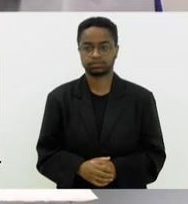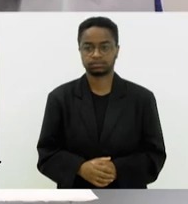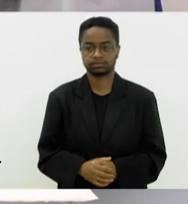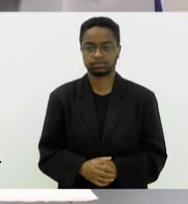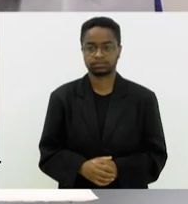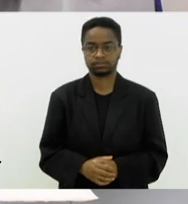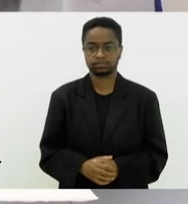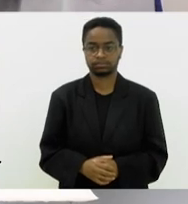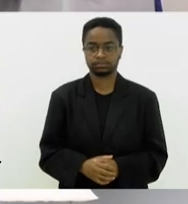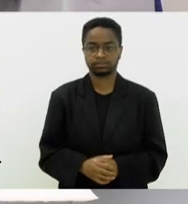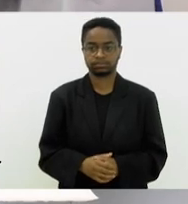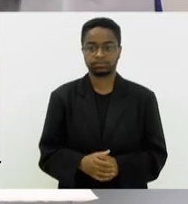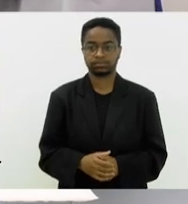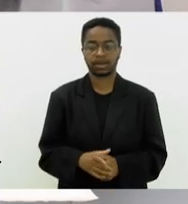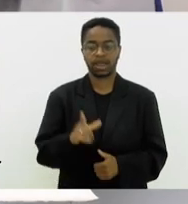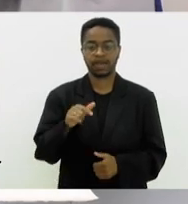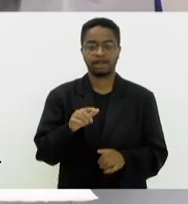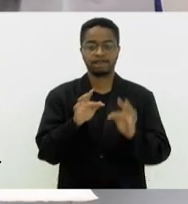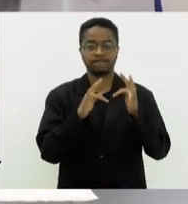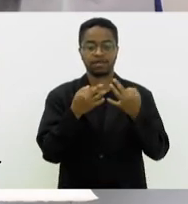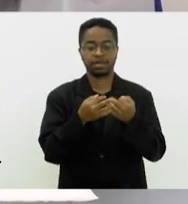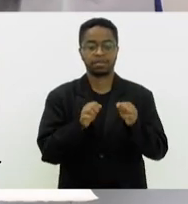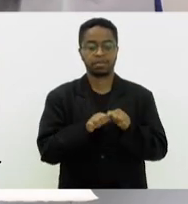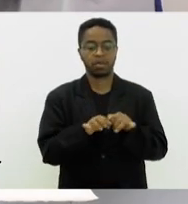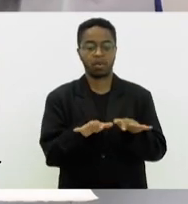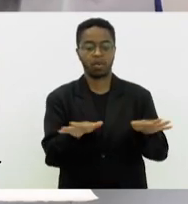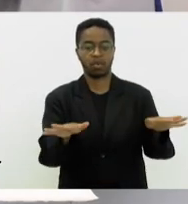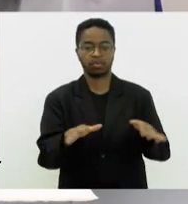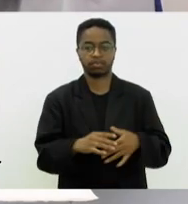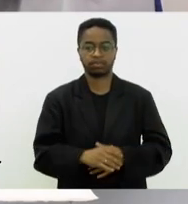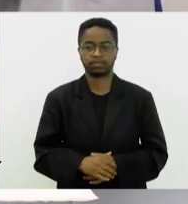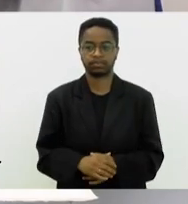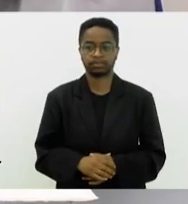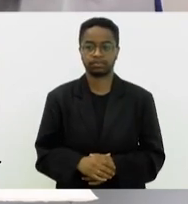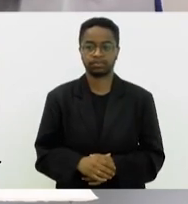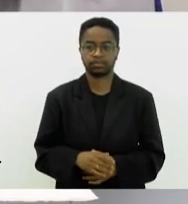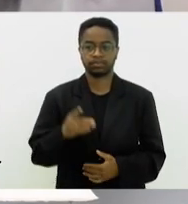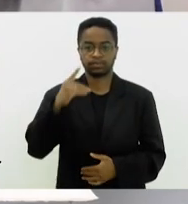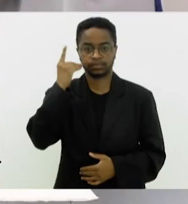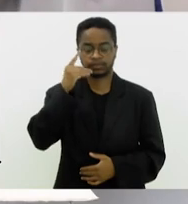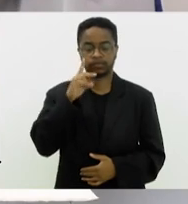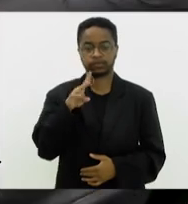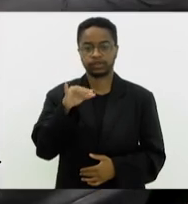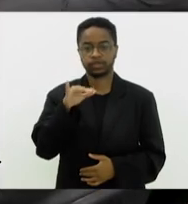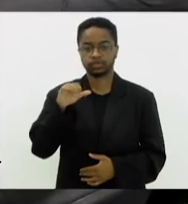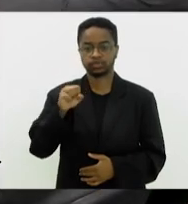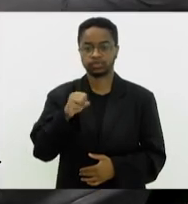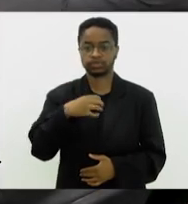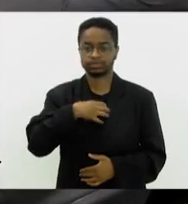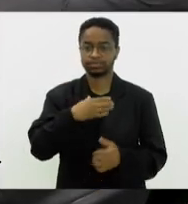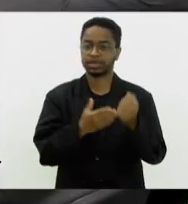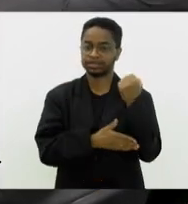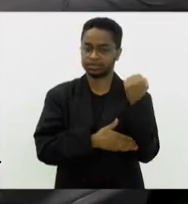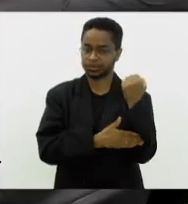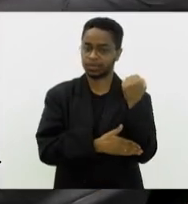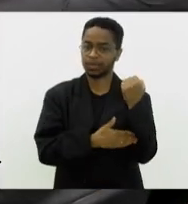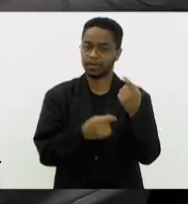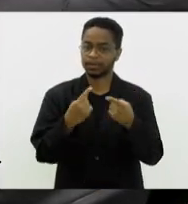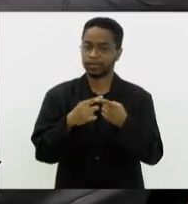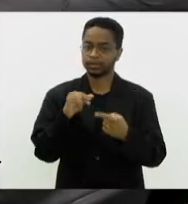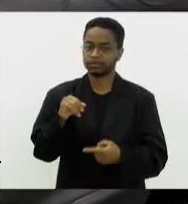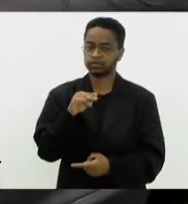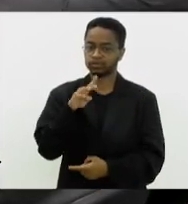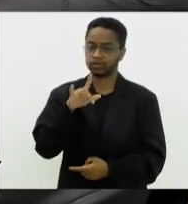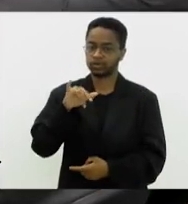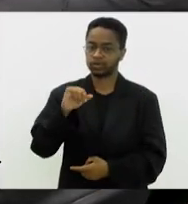Expansão familiar territorial. Da base ao topo. O deputado Vinícius Cozolino ficou com muito ciúme, né? Júlio Rocha subiu